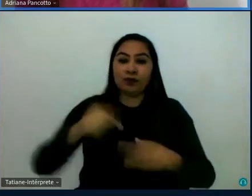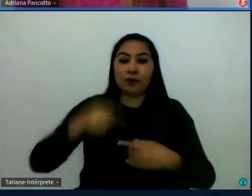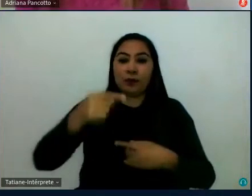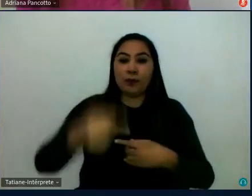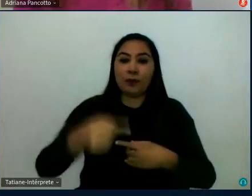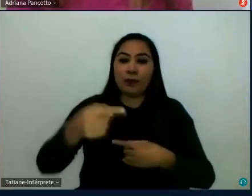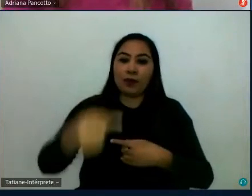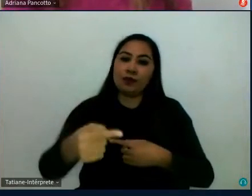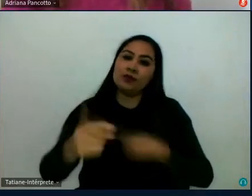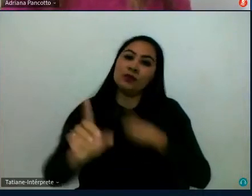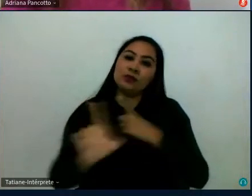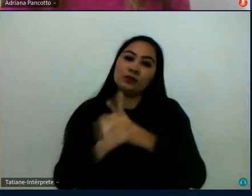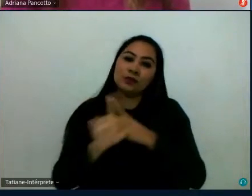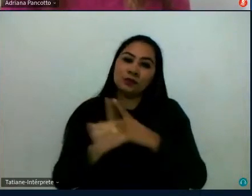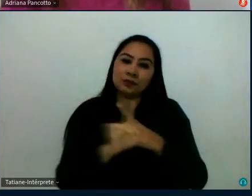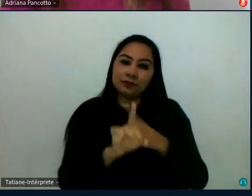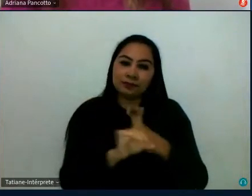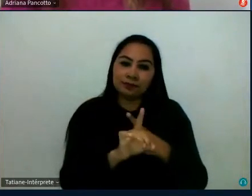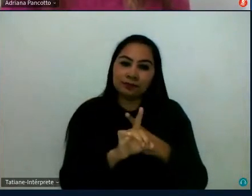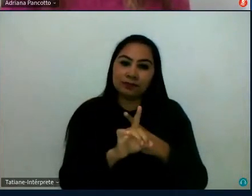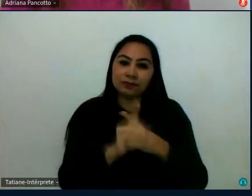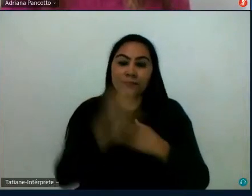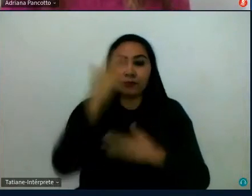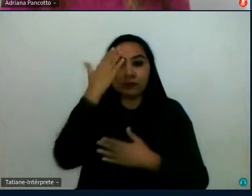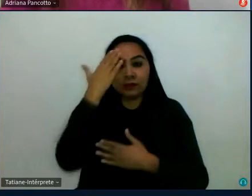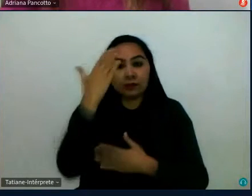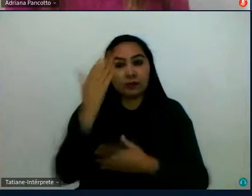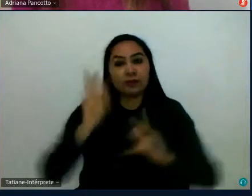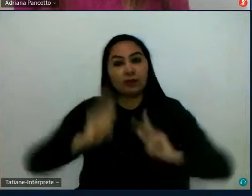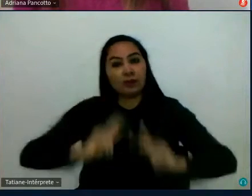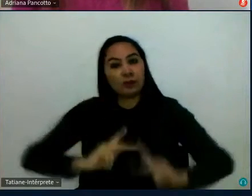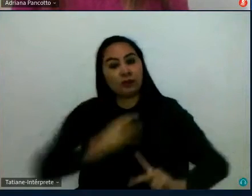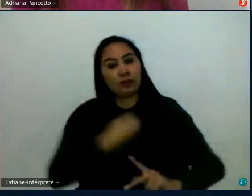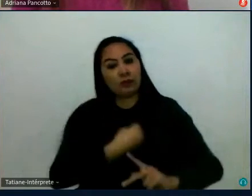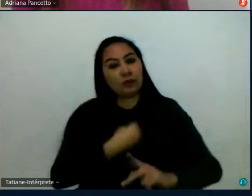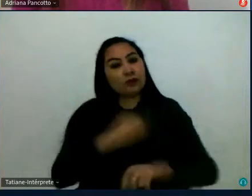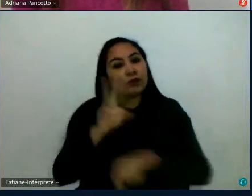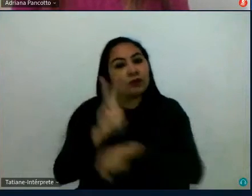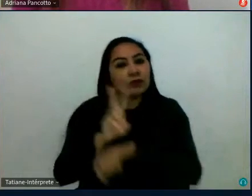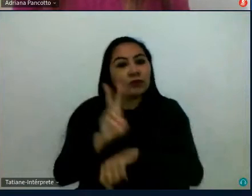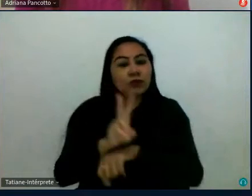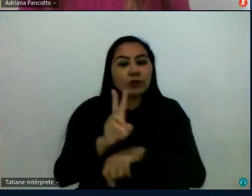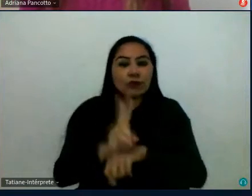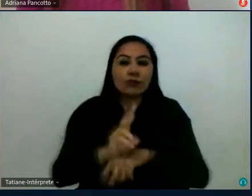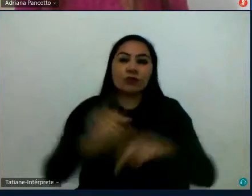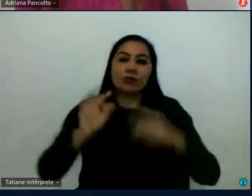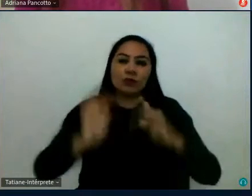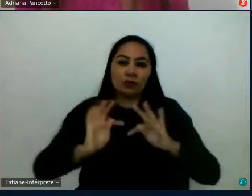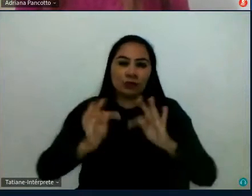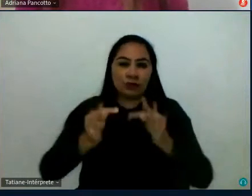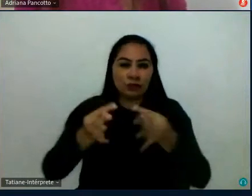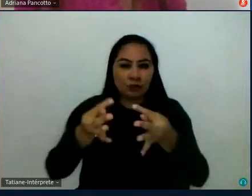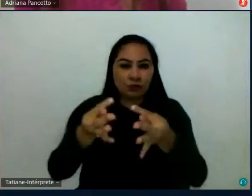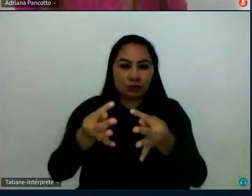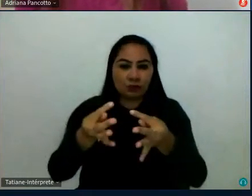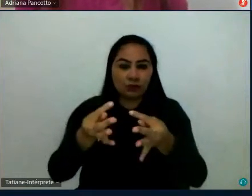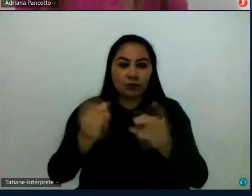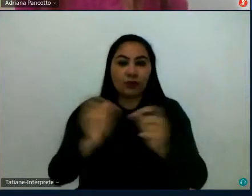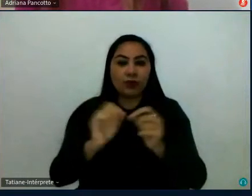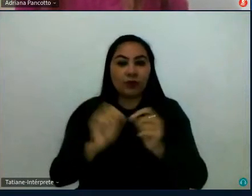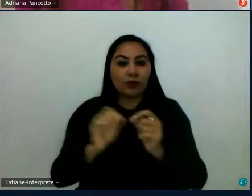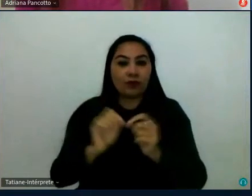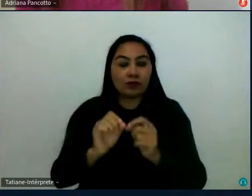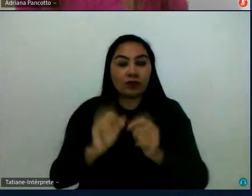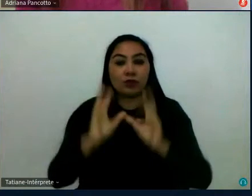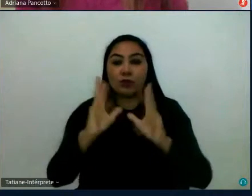encontros. Muito obrigada também ao pessoal que ficou nos bastidores, cuidando de tudo e fazendo o melhor possível para que a gente